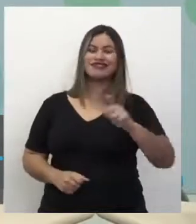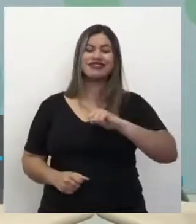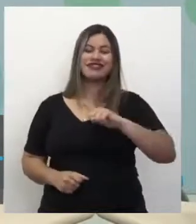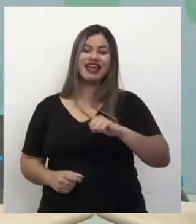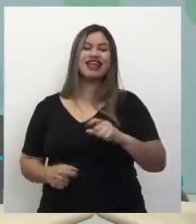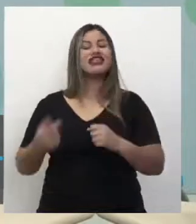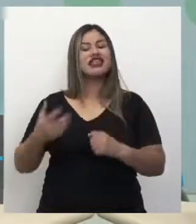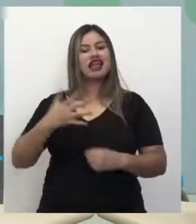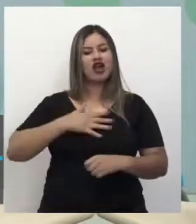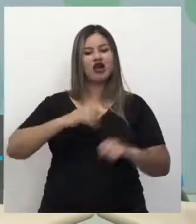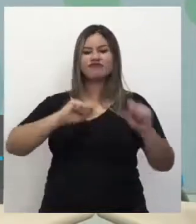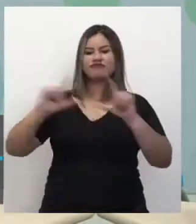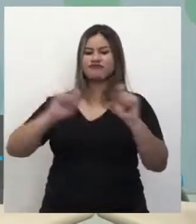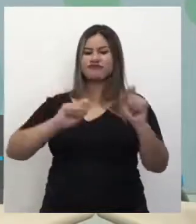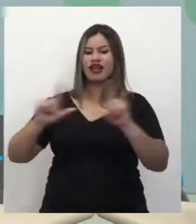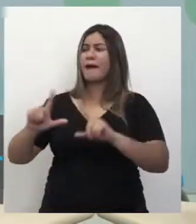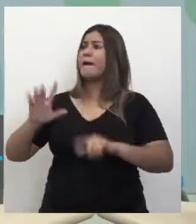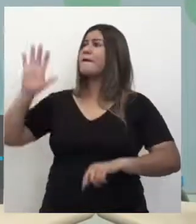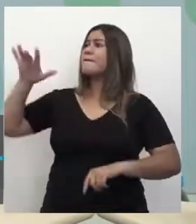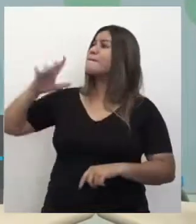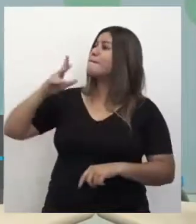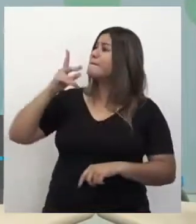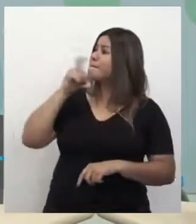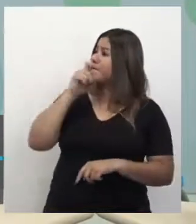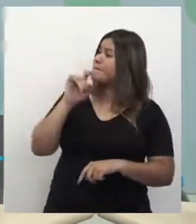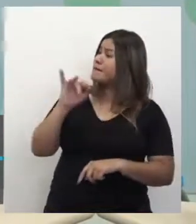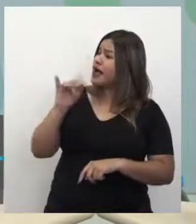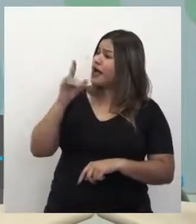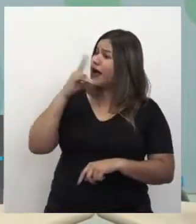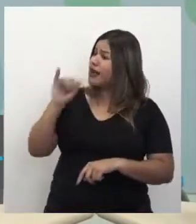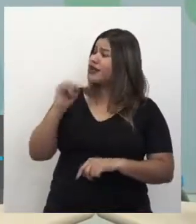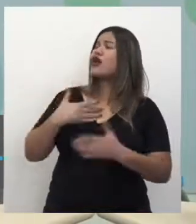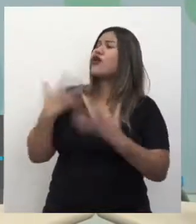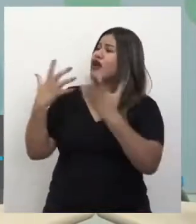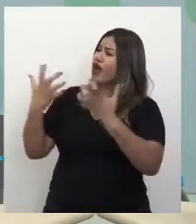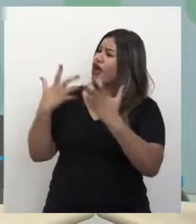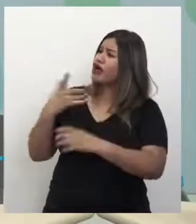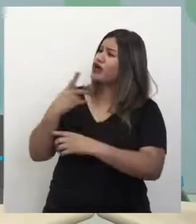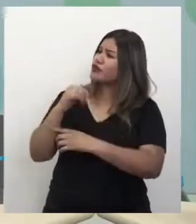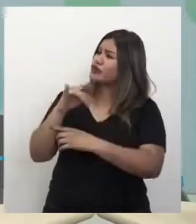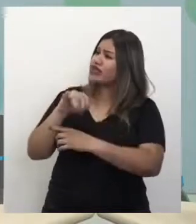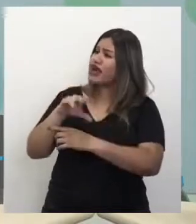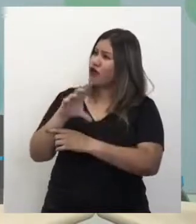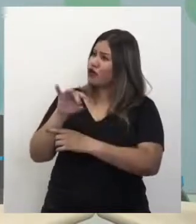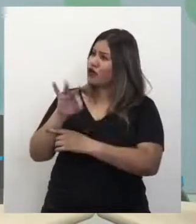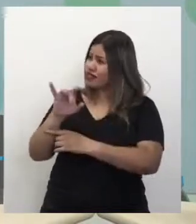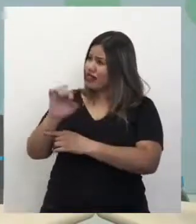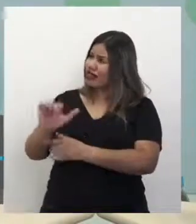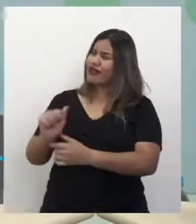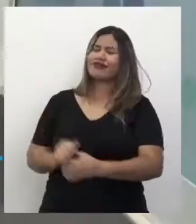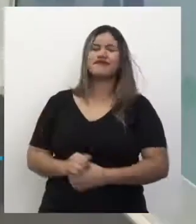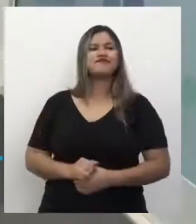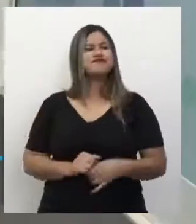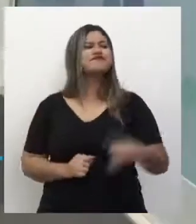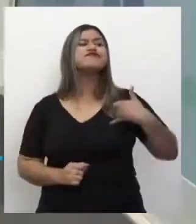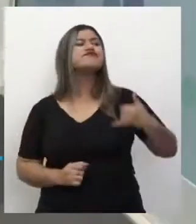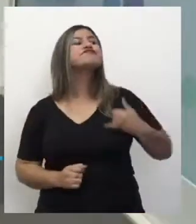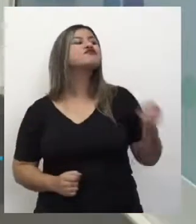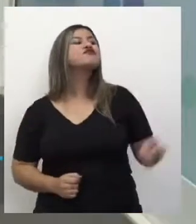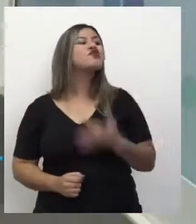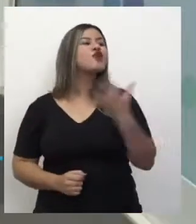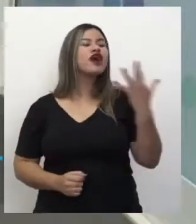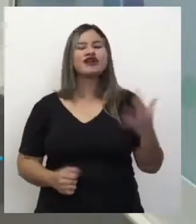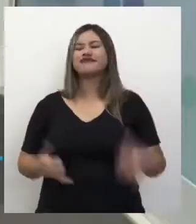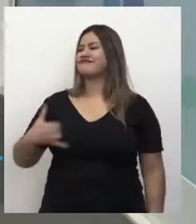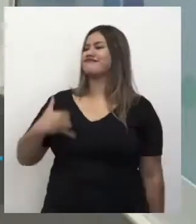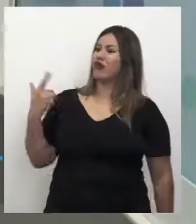sempre vai na Pinacoteca, ela sempre vai, pai, eu quero ir na Pinacoteca, né? E a gente sempre vai para lá porque ela gosta muito, né? Nossa, quantos anos tem a Sofia? A Sofia tem